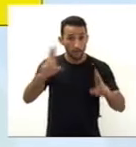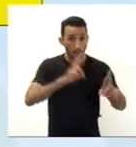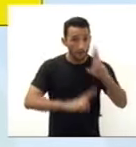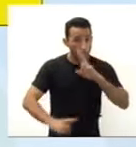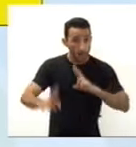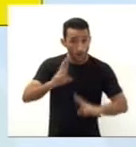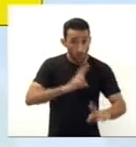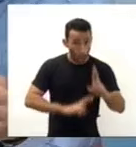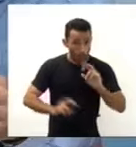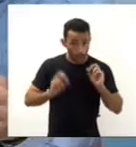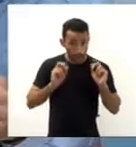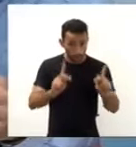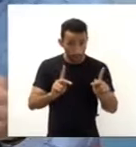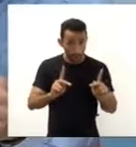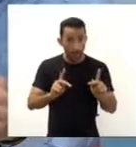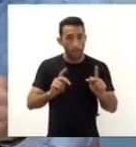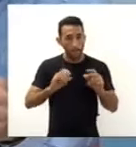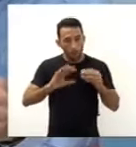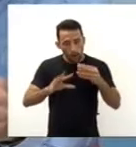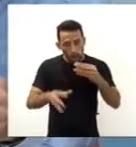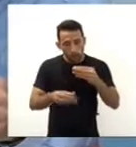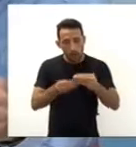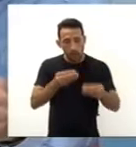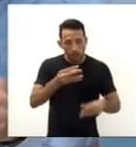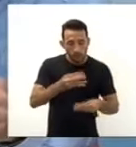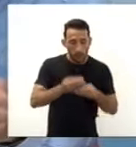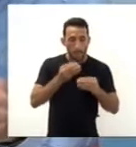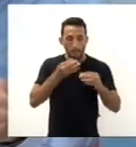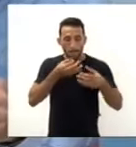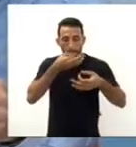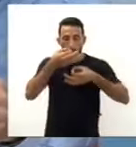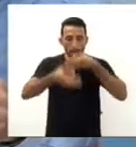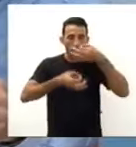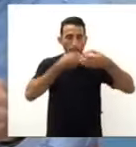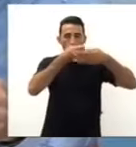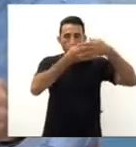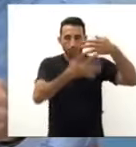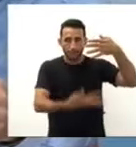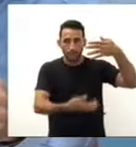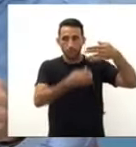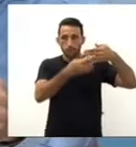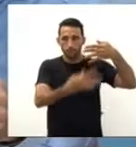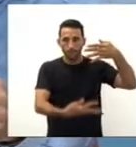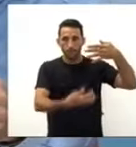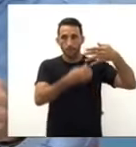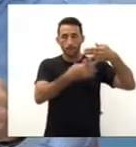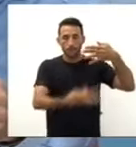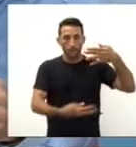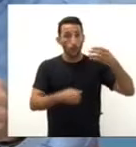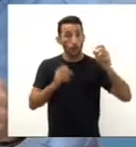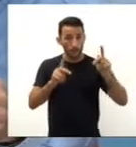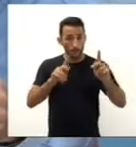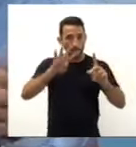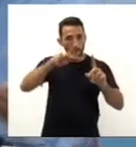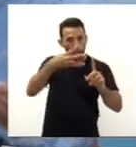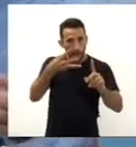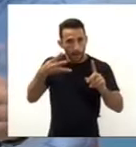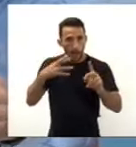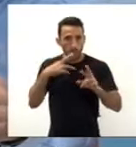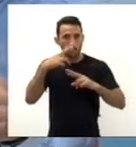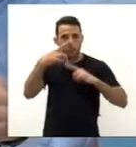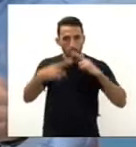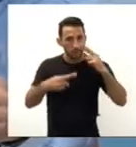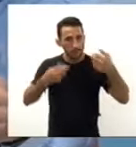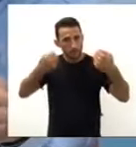né? E vão colocando suas considerações, complementando essa tabela que o Marcos sugeriu para vocês. E, se houver